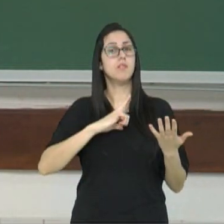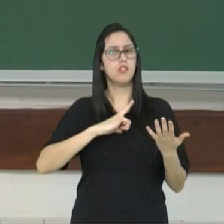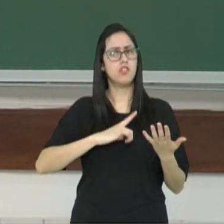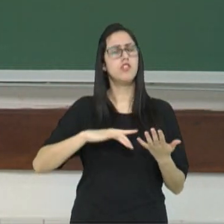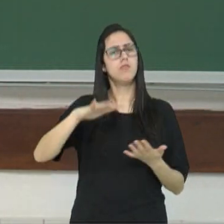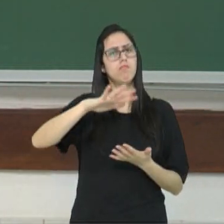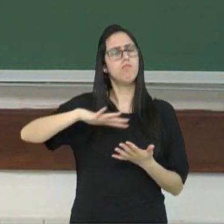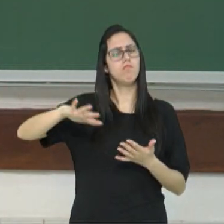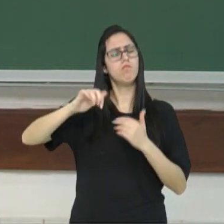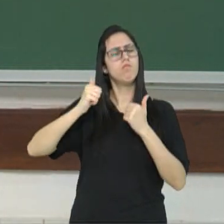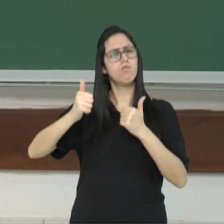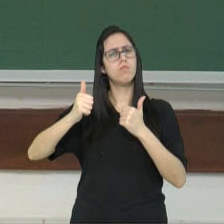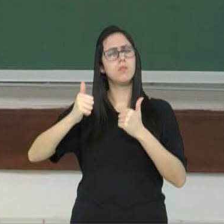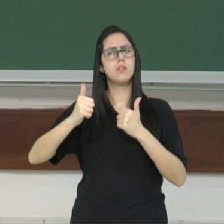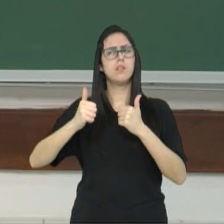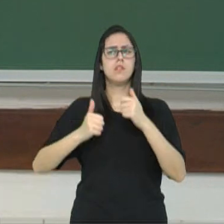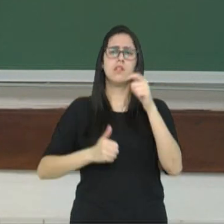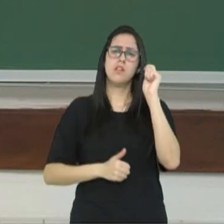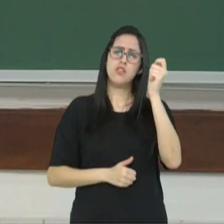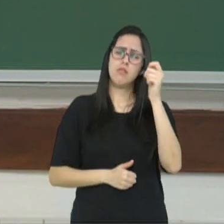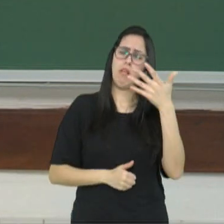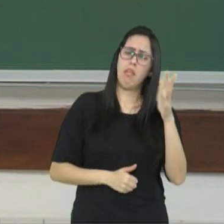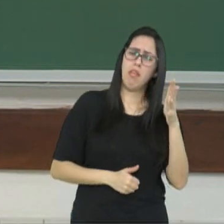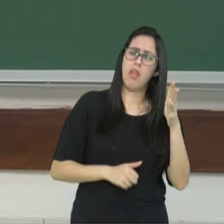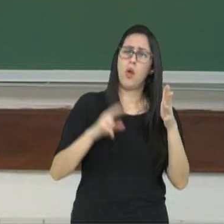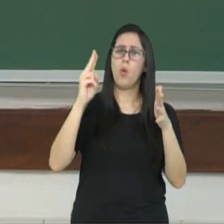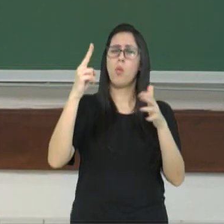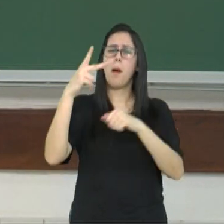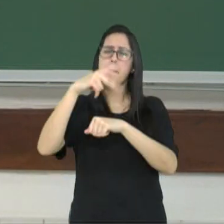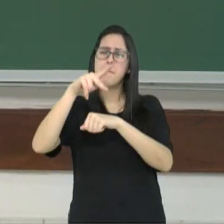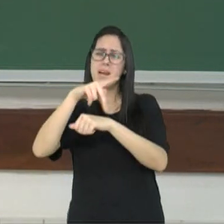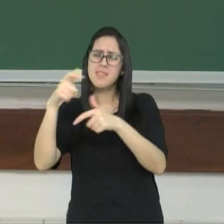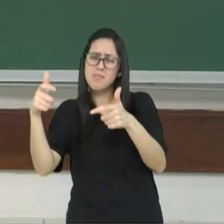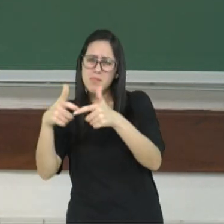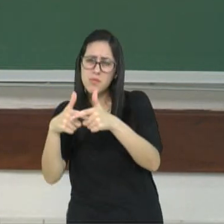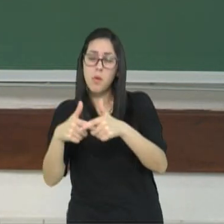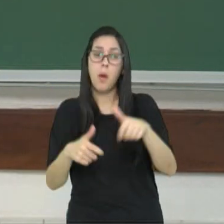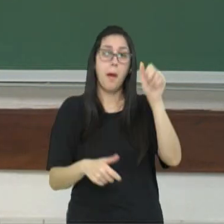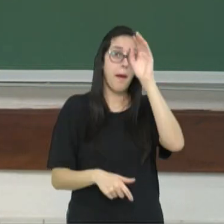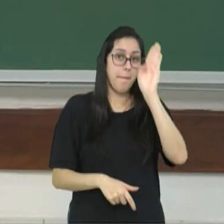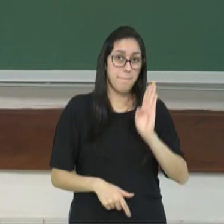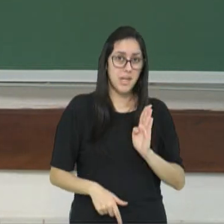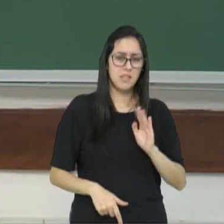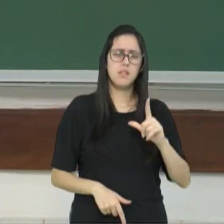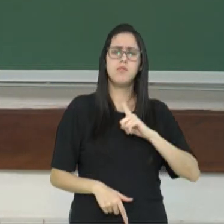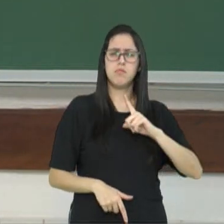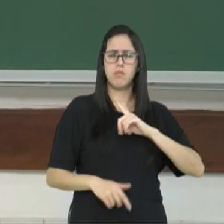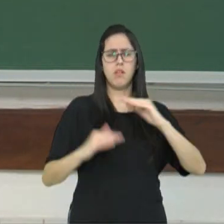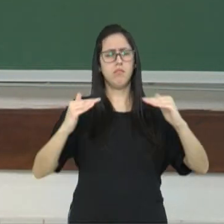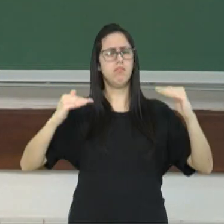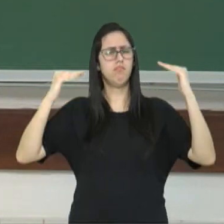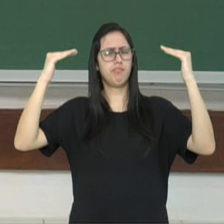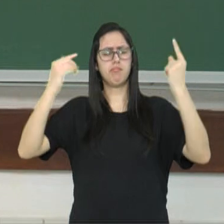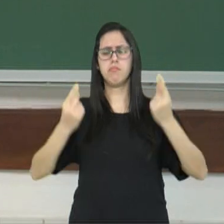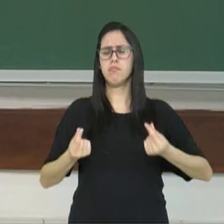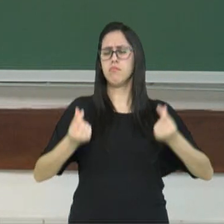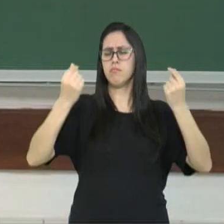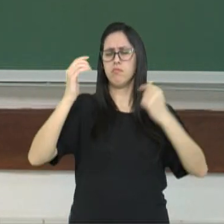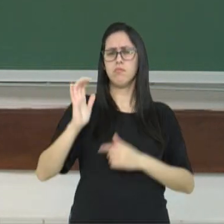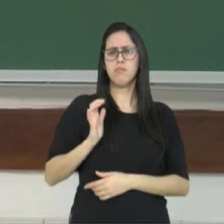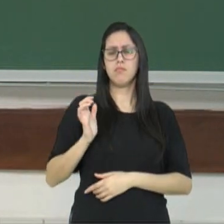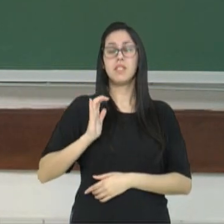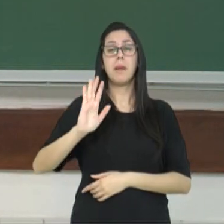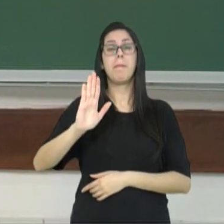A Argentina, nem tanto. O Uruguai é um país menor. E o Brasil, apesar de toda a sua grandeza e toda a sua riqueza, o